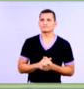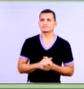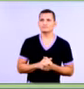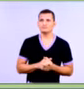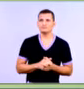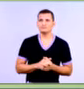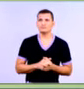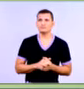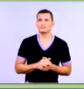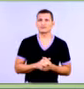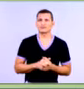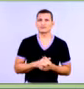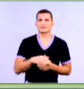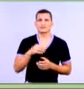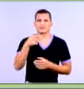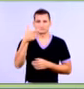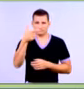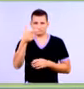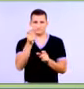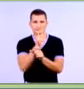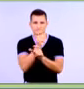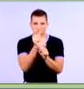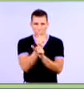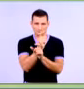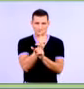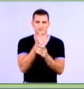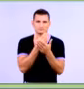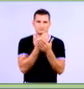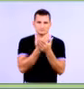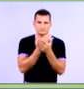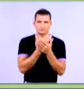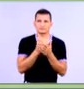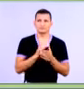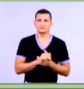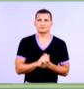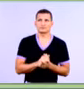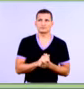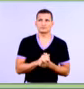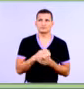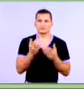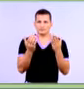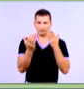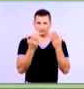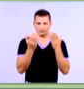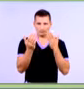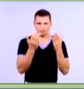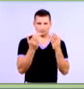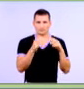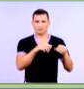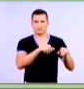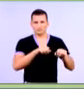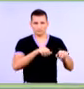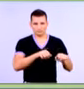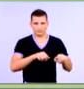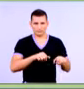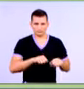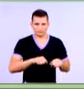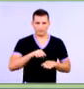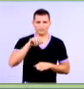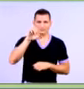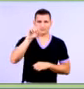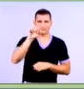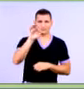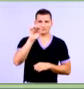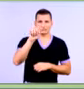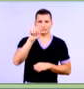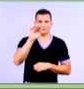A segunda estrutura que nós vamos estudar, olha, nós estamos ainda na estática, fazendo analogia com o meu armário de gavetas, né? Só que